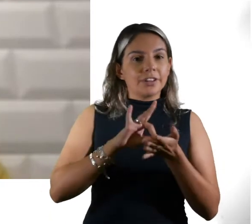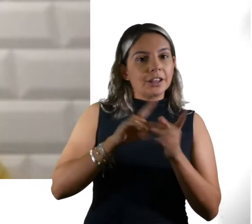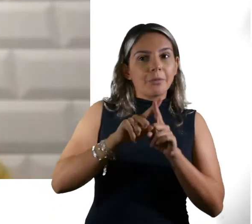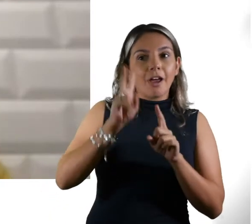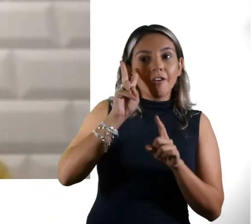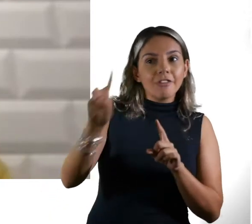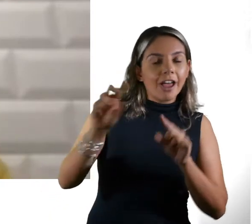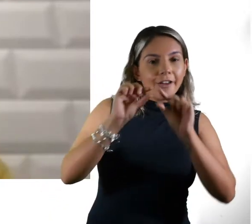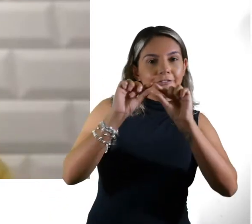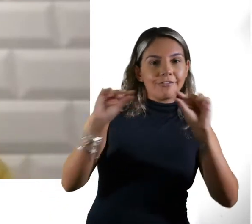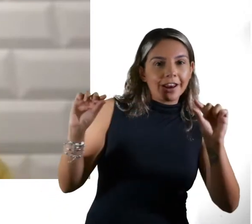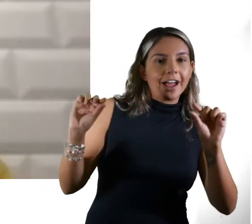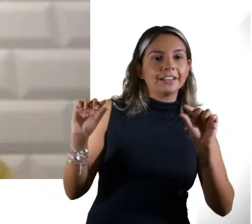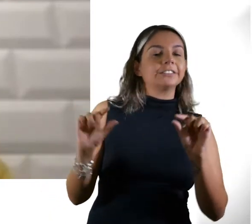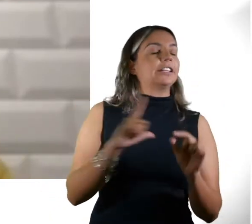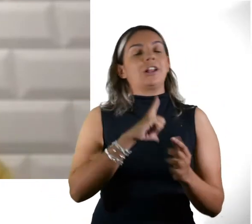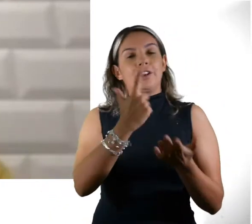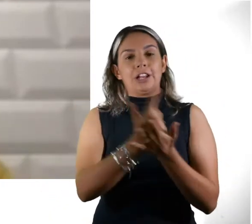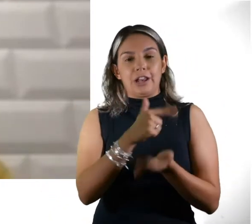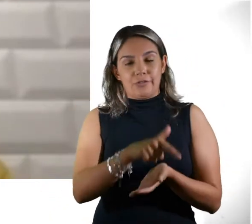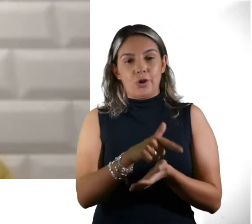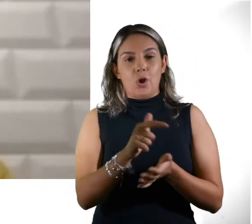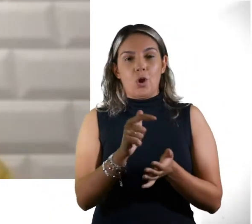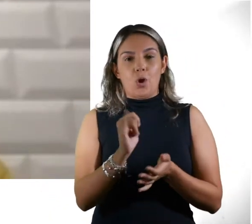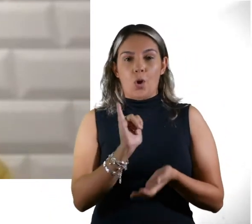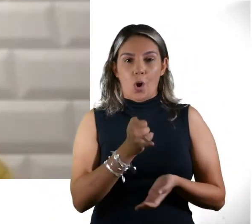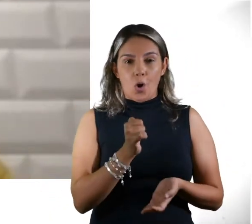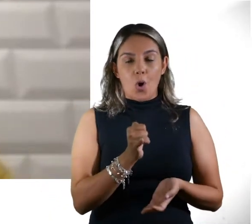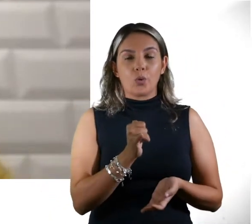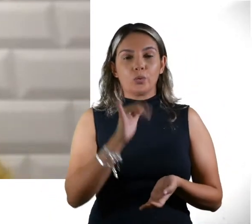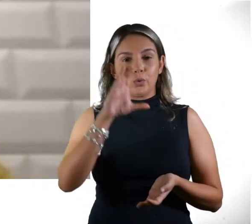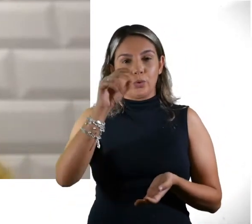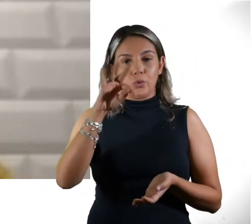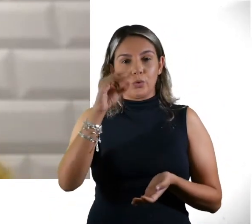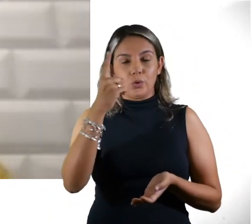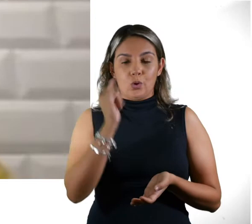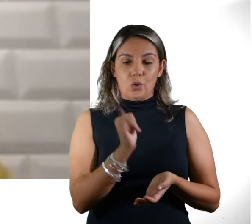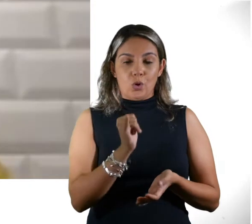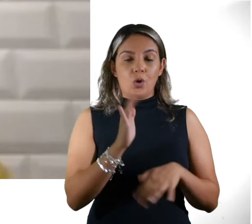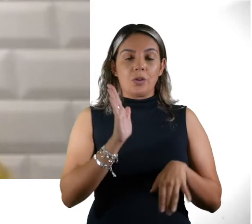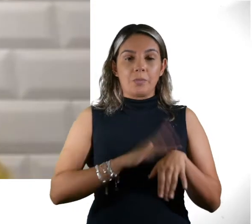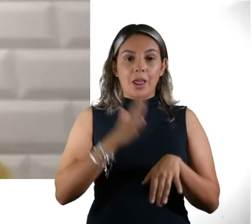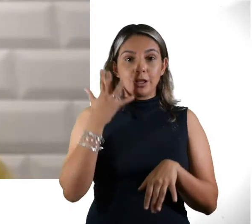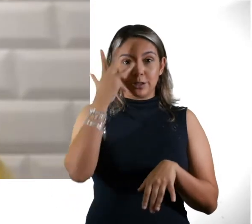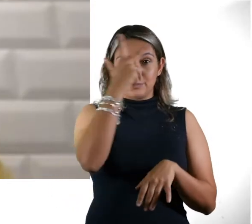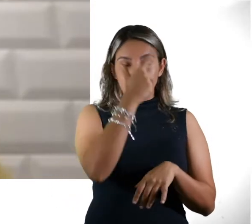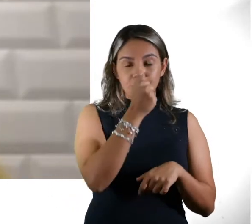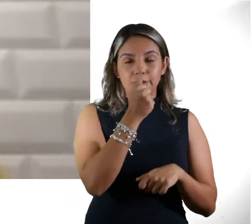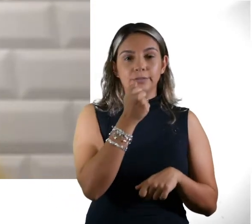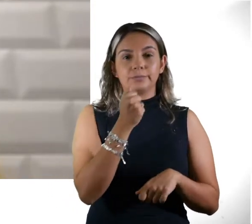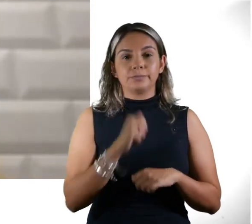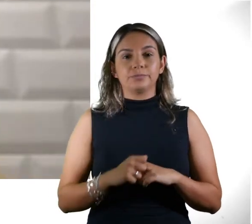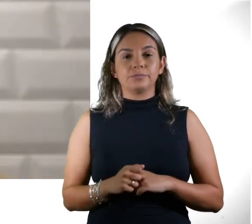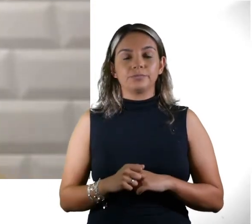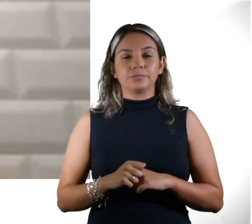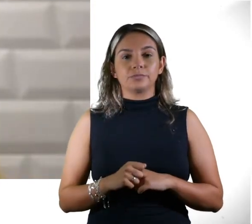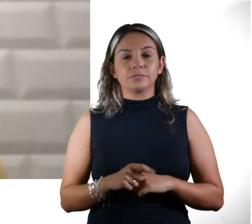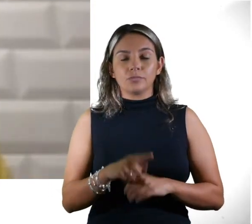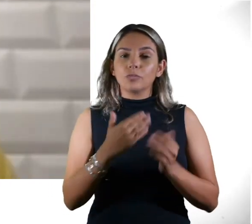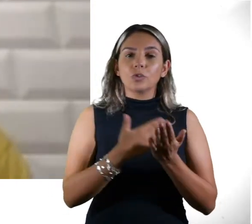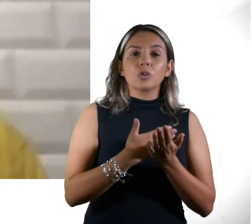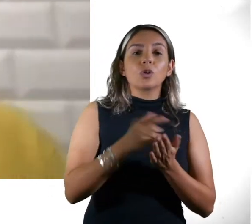é? Eu tenho, neste livro de contos, tenho um conto que eu acho que é um dos contos mais bonitos, que